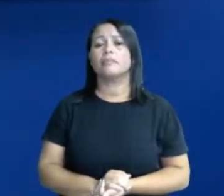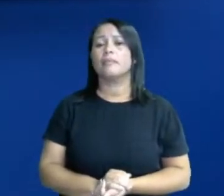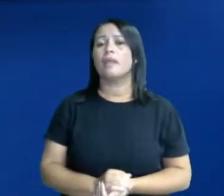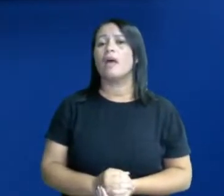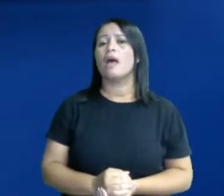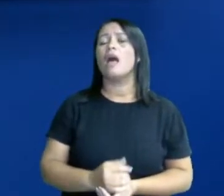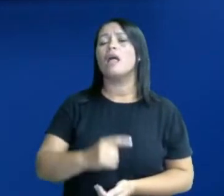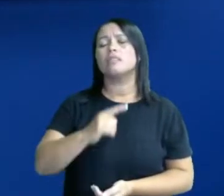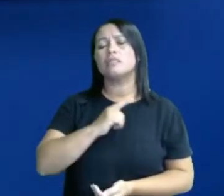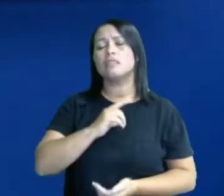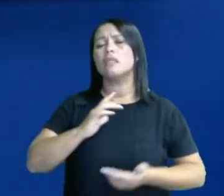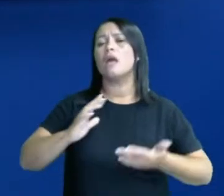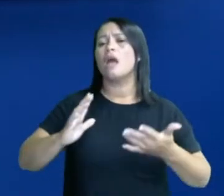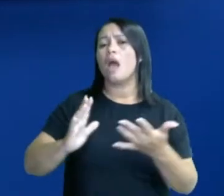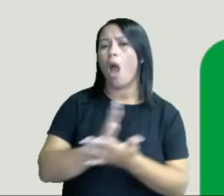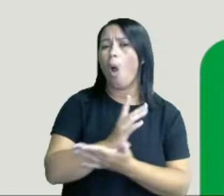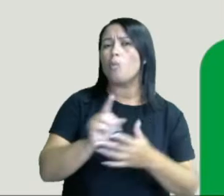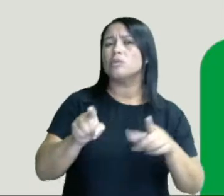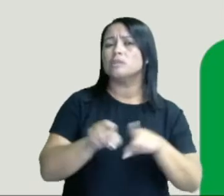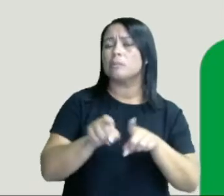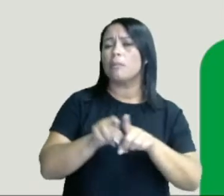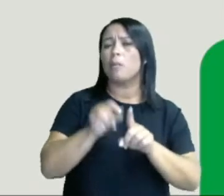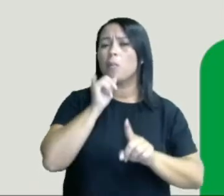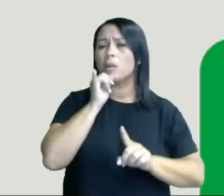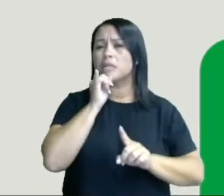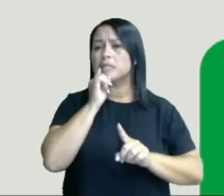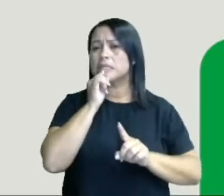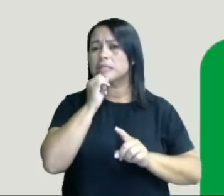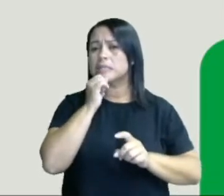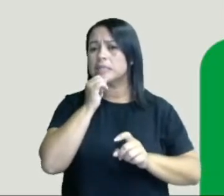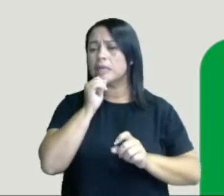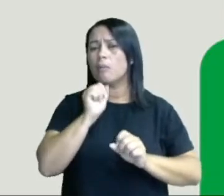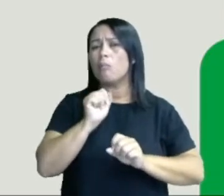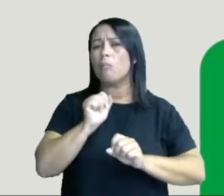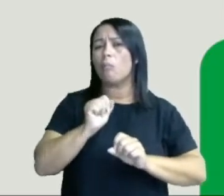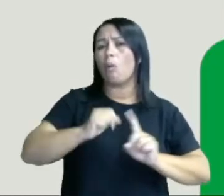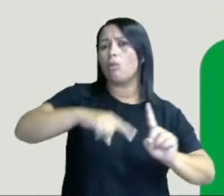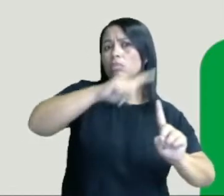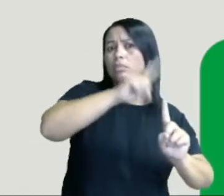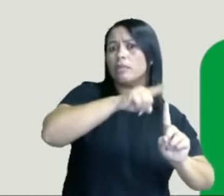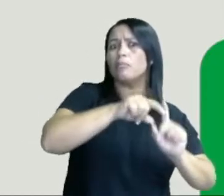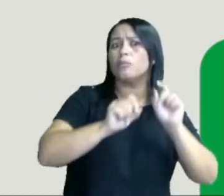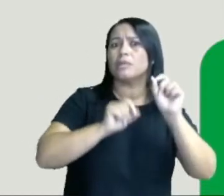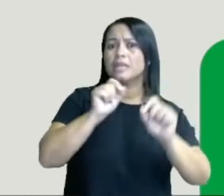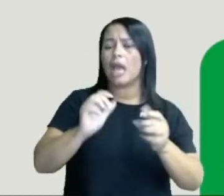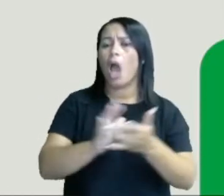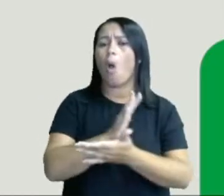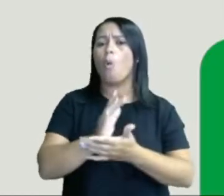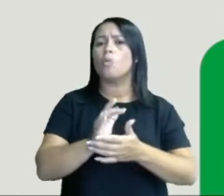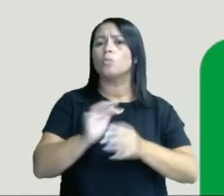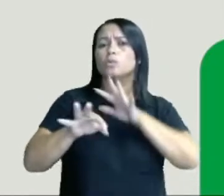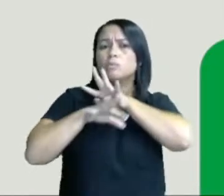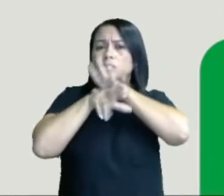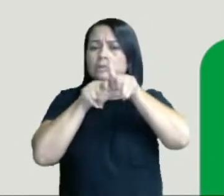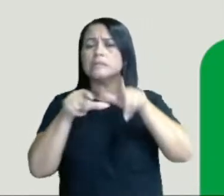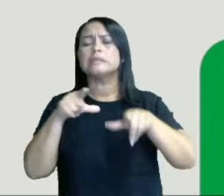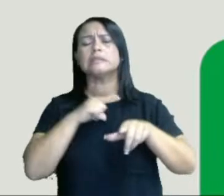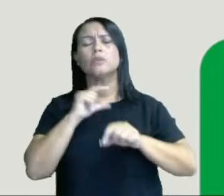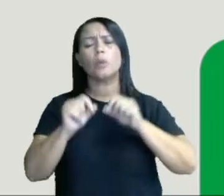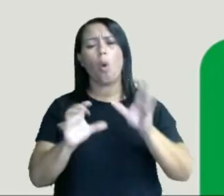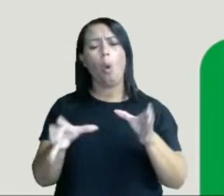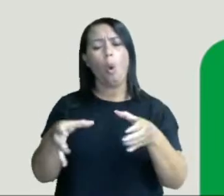A manifestação de personagem tipo, pois os personagens representam atitudes de um conjunto